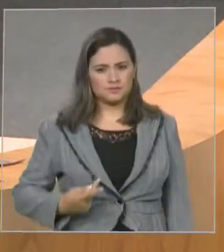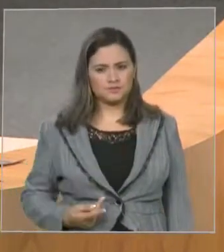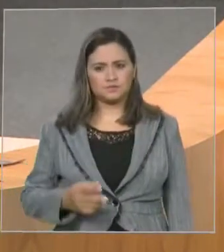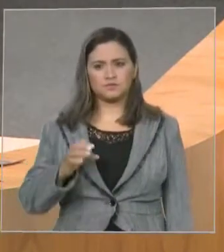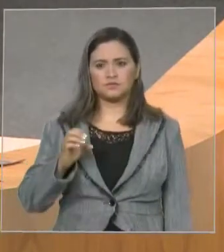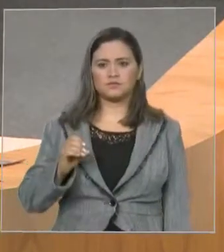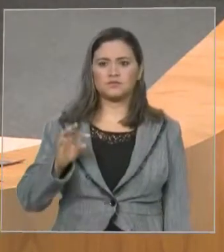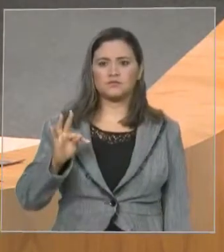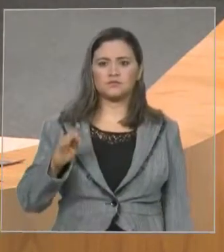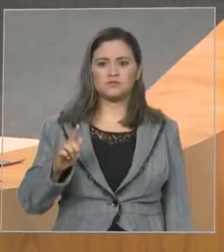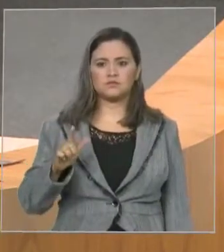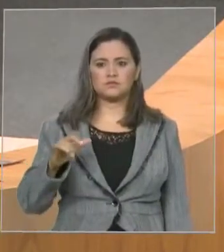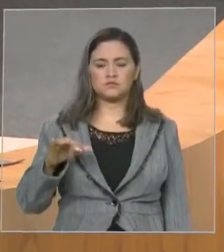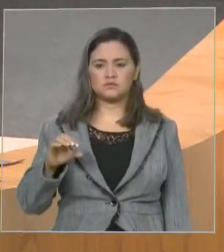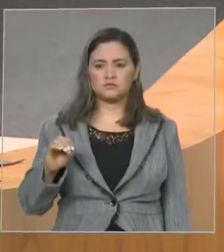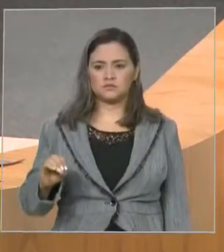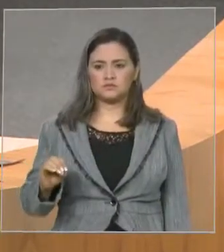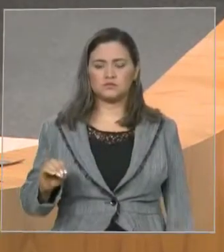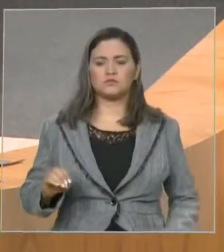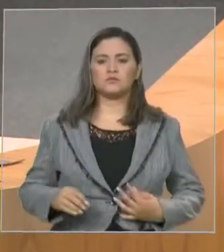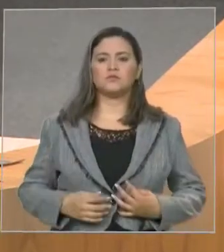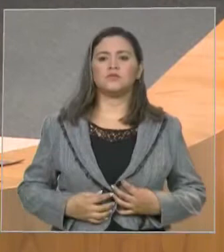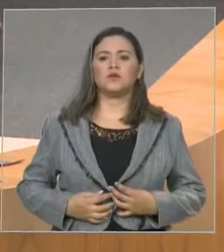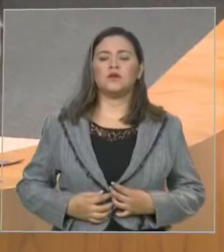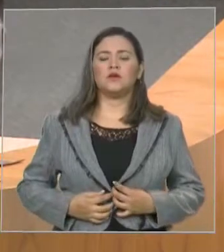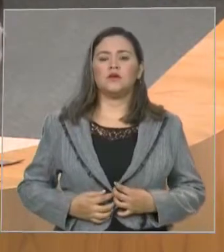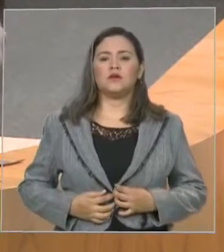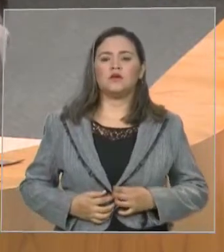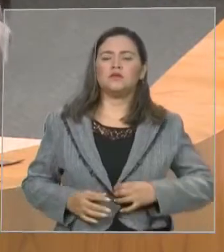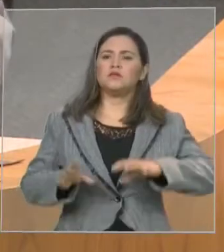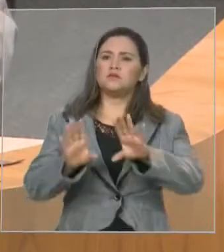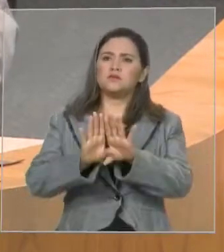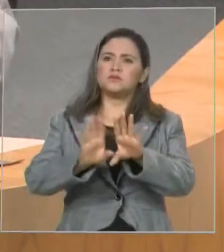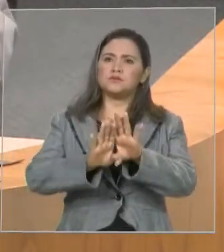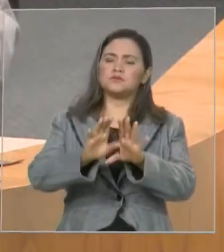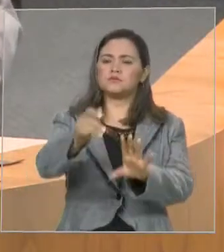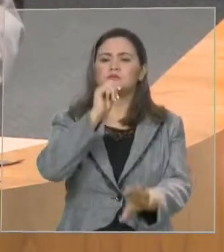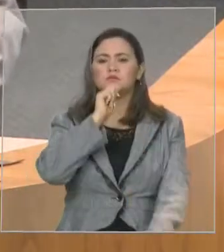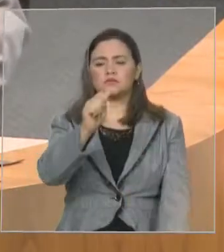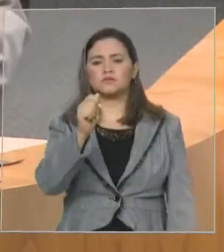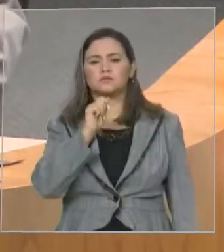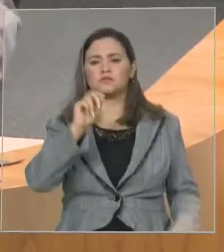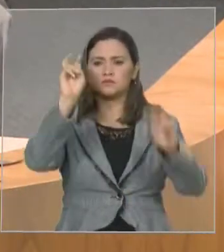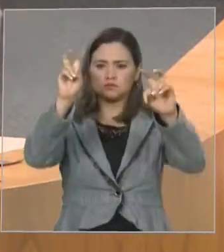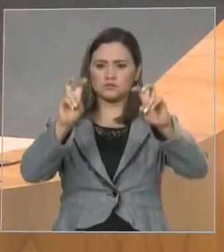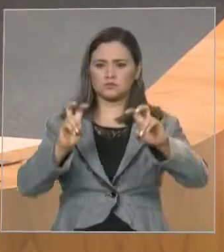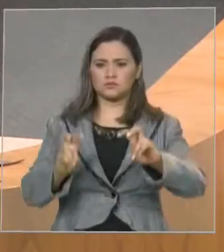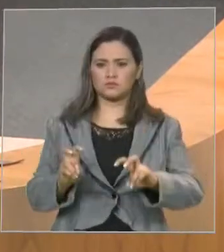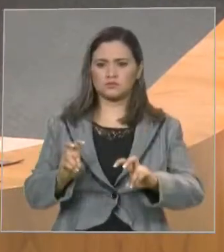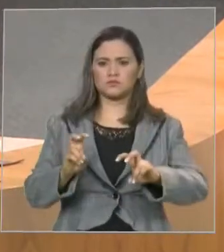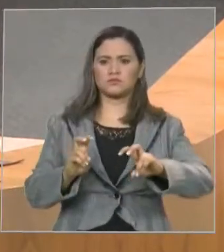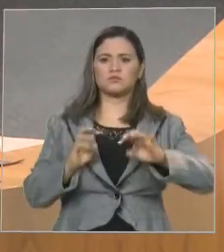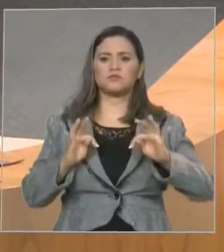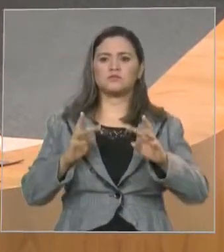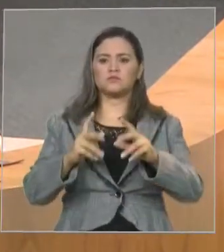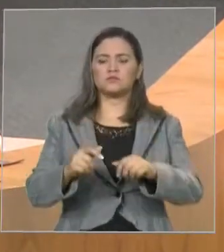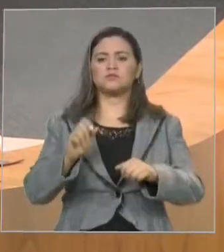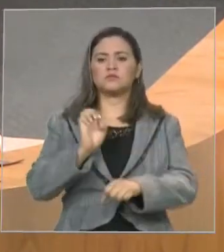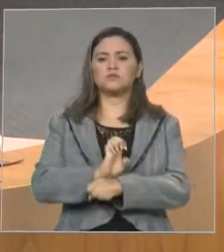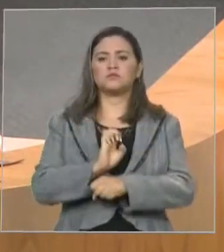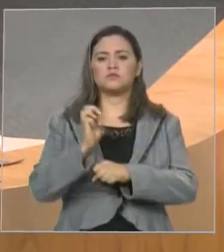sessão, extensivo à imprensa, à galeria, a todos que nos acompanham em todo o estado do Maranhão. Senhor